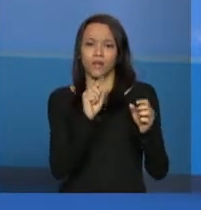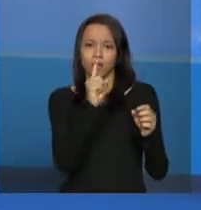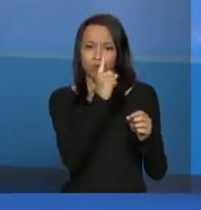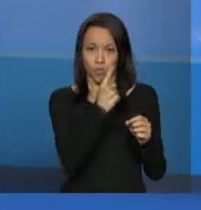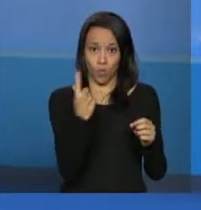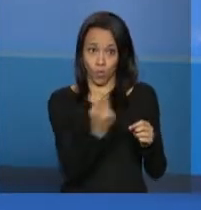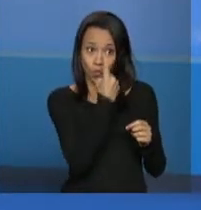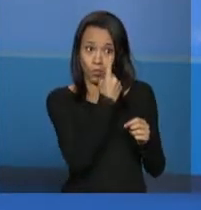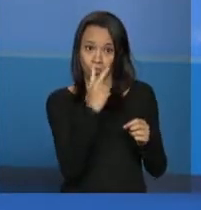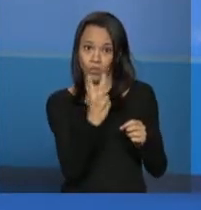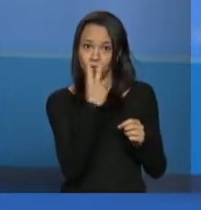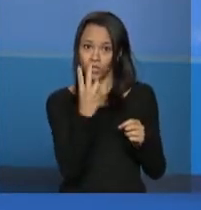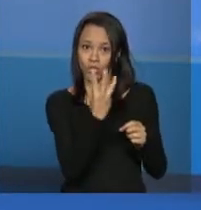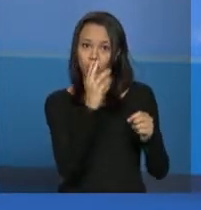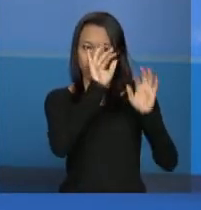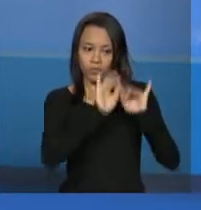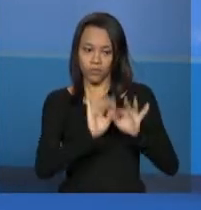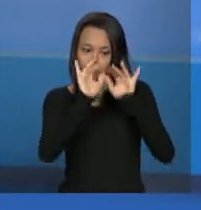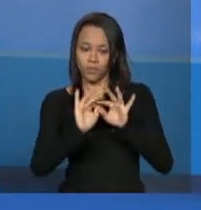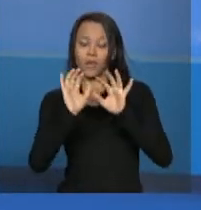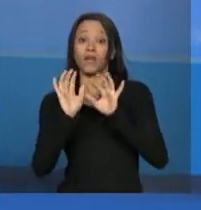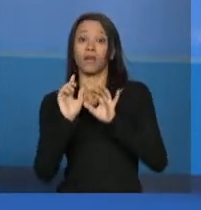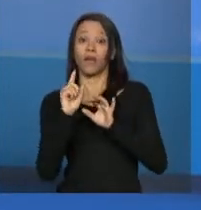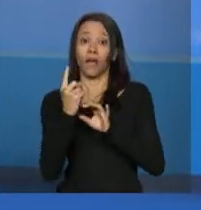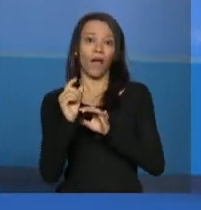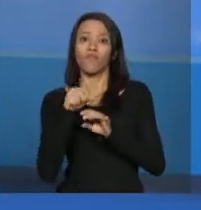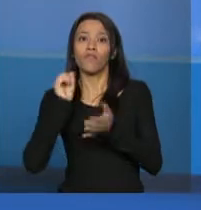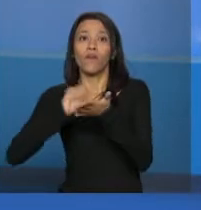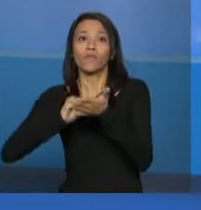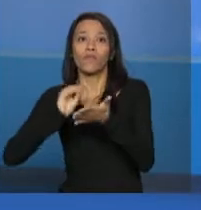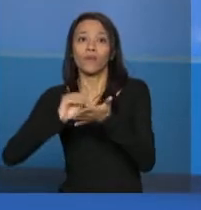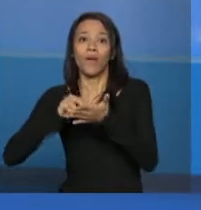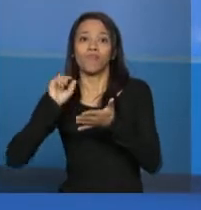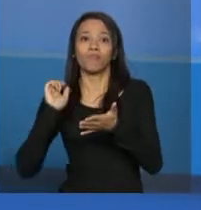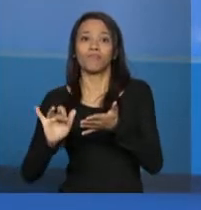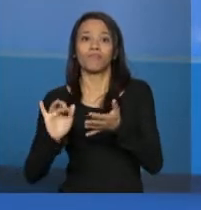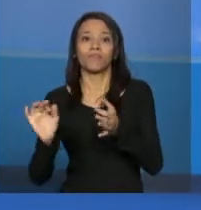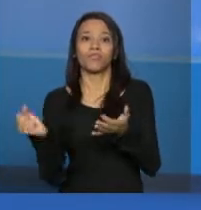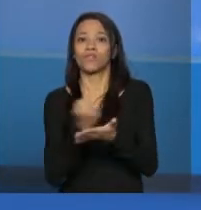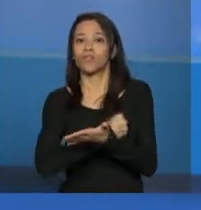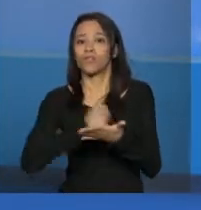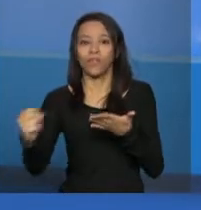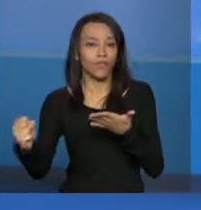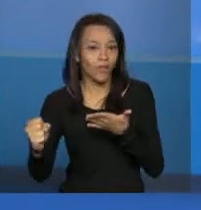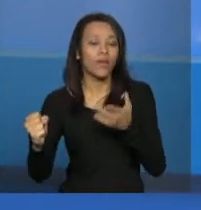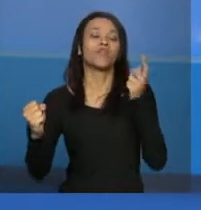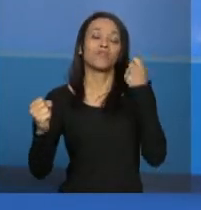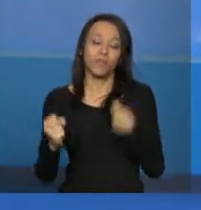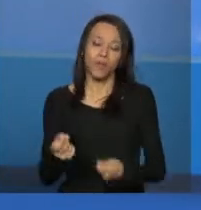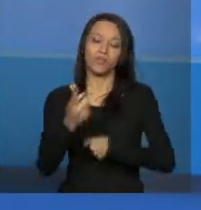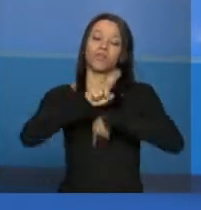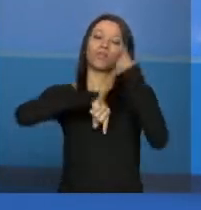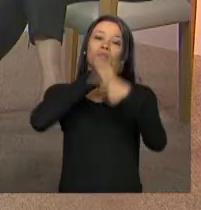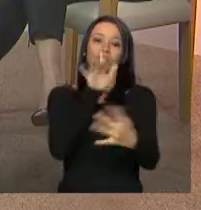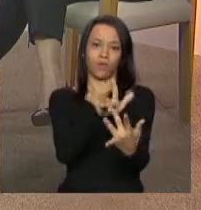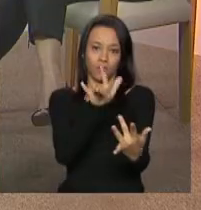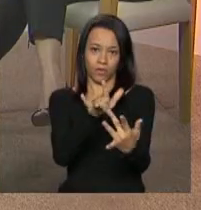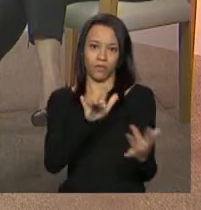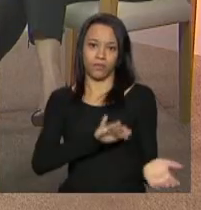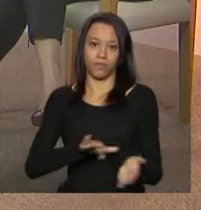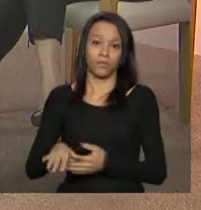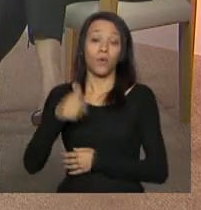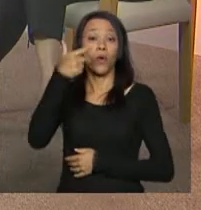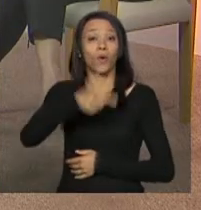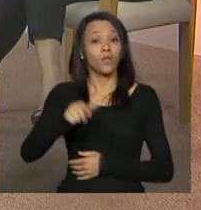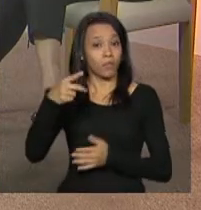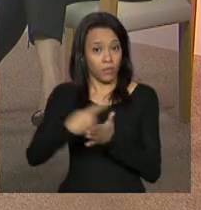sessões entre em contato conosco informe o CNPJ o nome da entidade que a gente solicita a reversão Miriam Maristela Dias de São